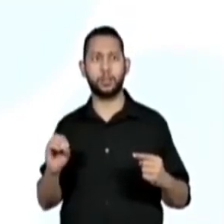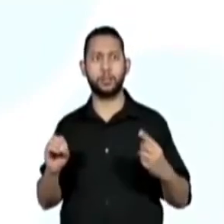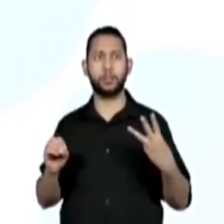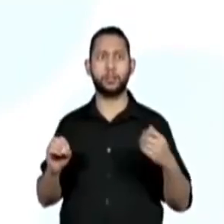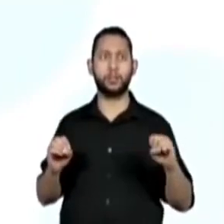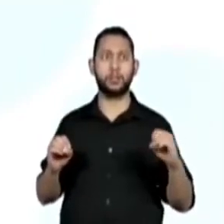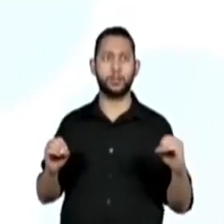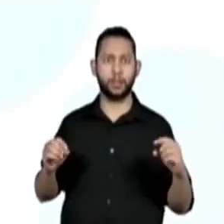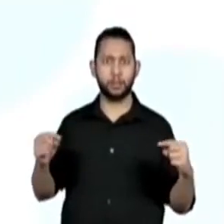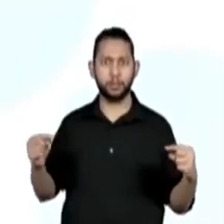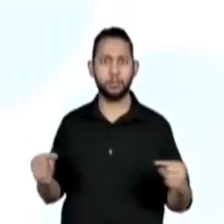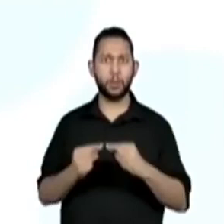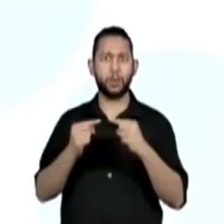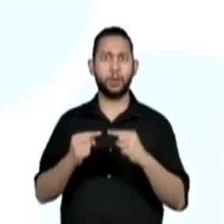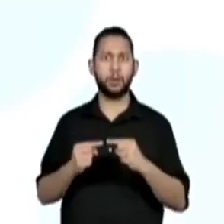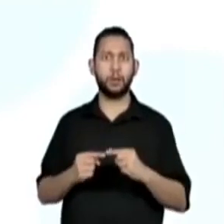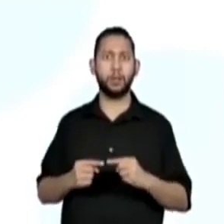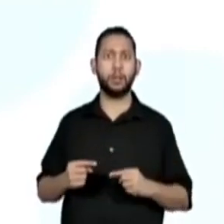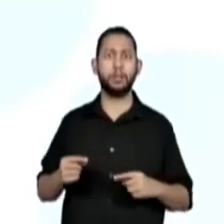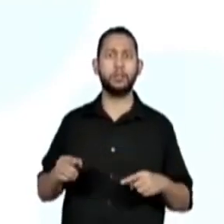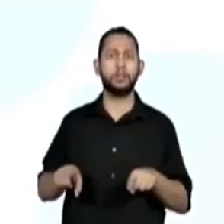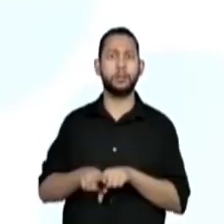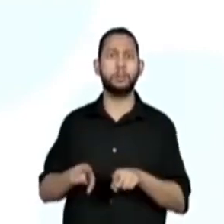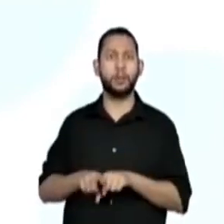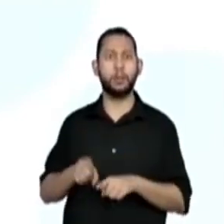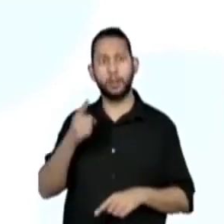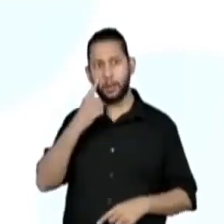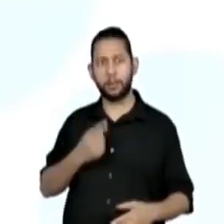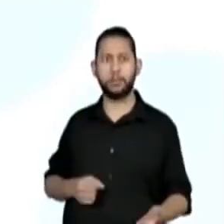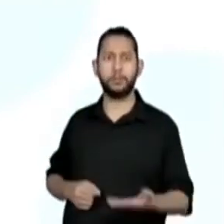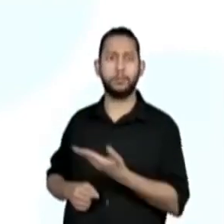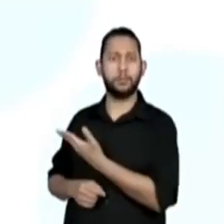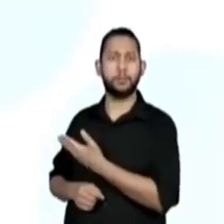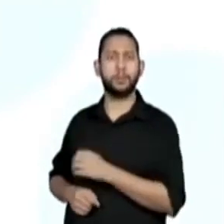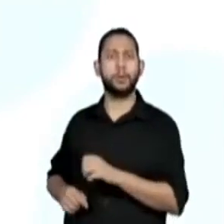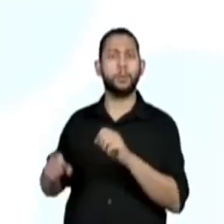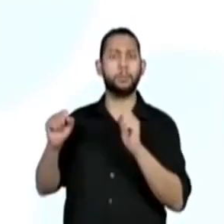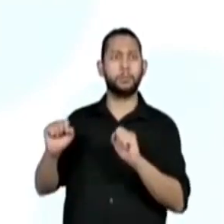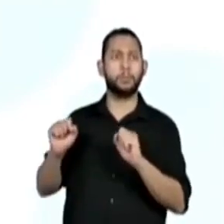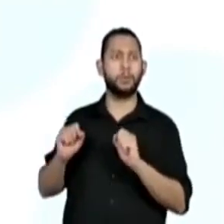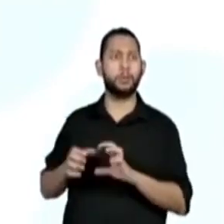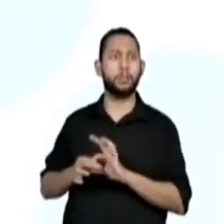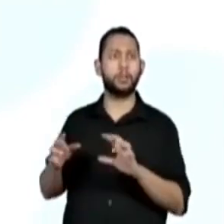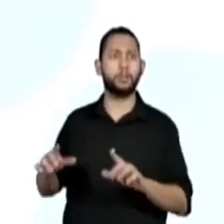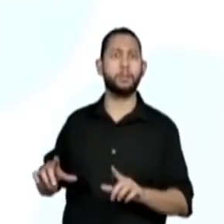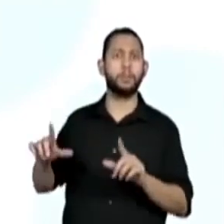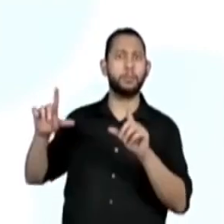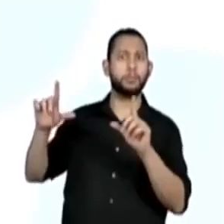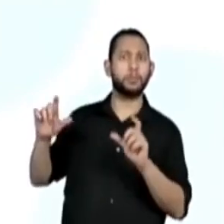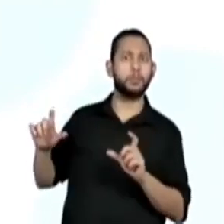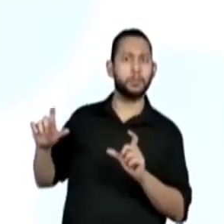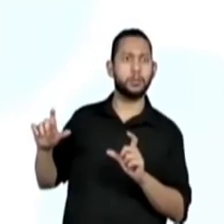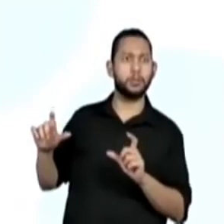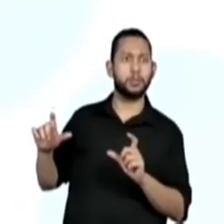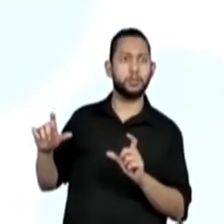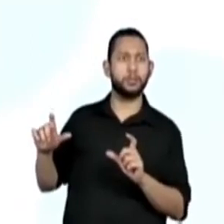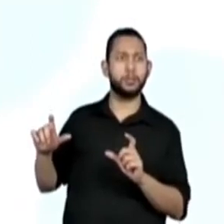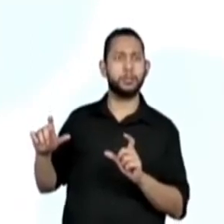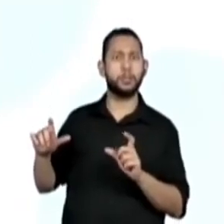resultados e a última essa que dá o print aí turma preparou print